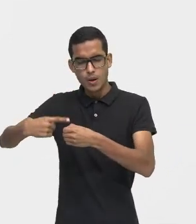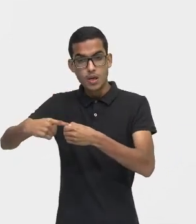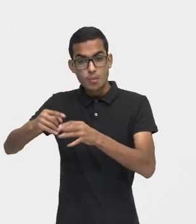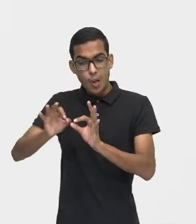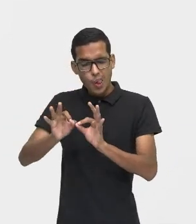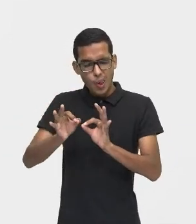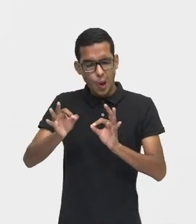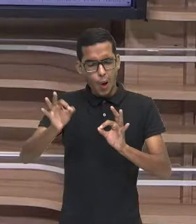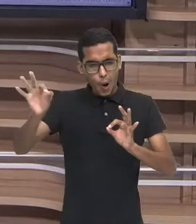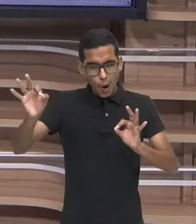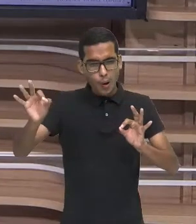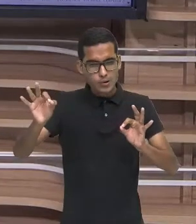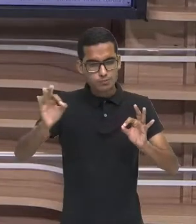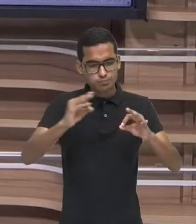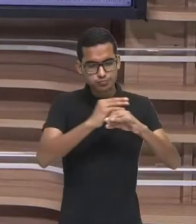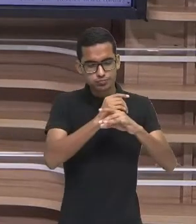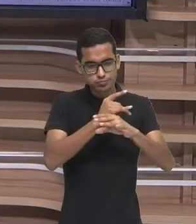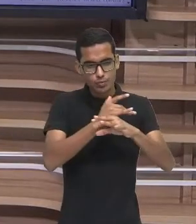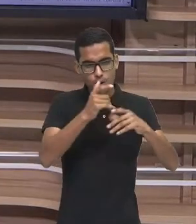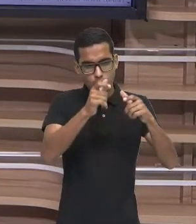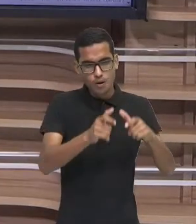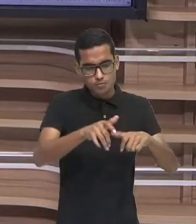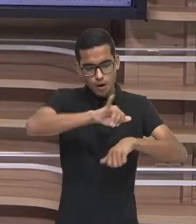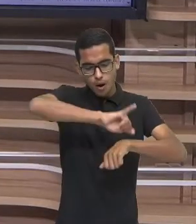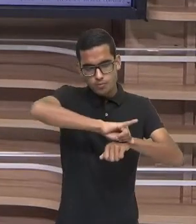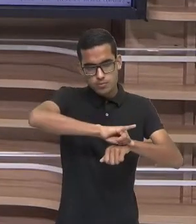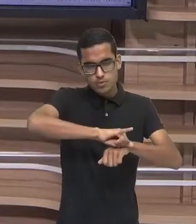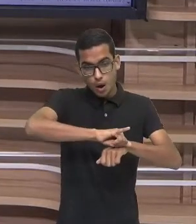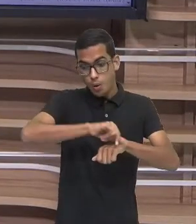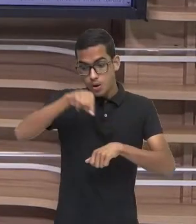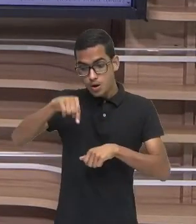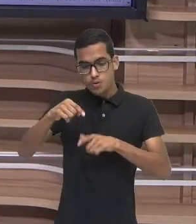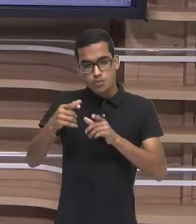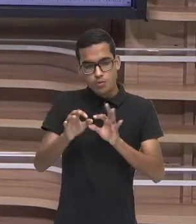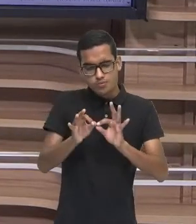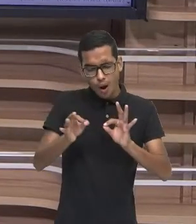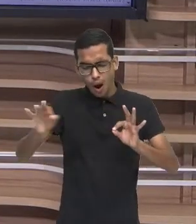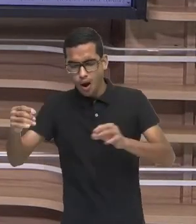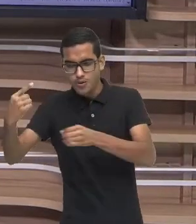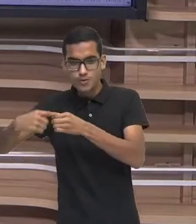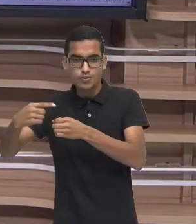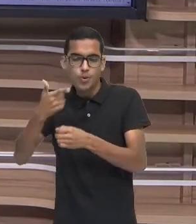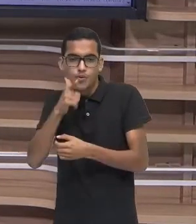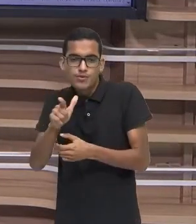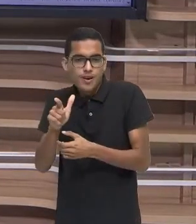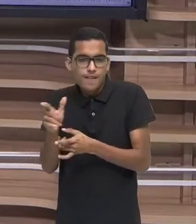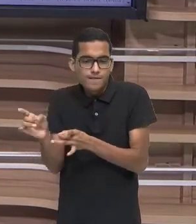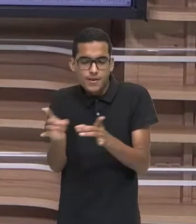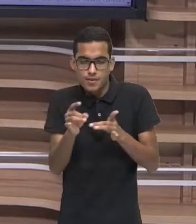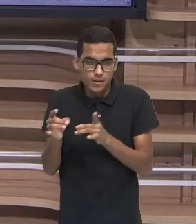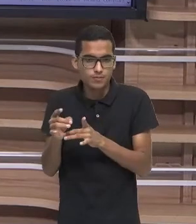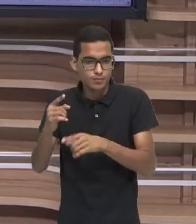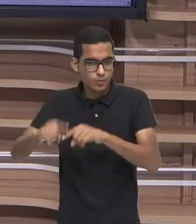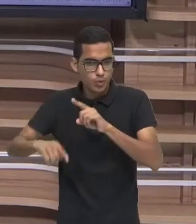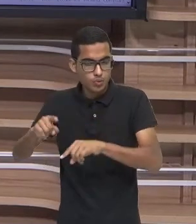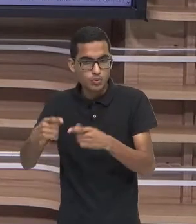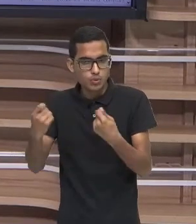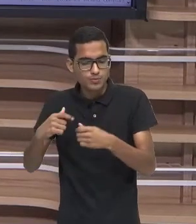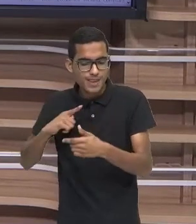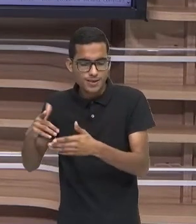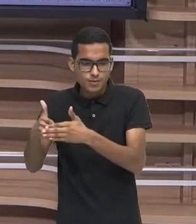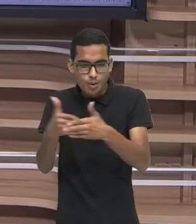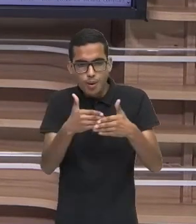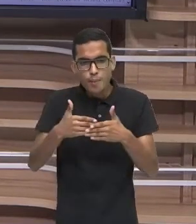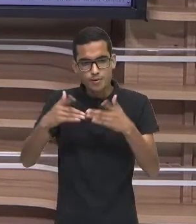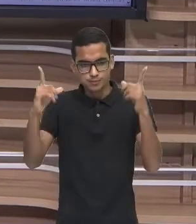Então, a gente vai observar, né, que é necessário ter uma certa regulamentação aí em várias hidrovias